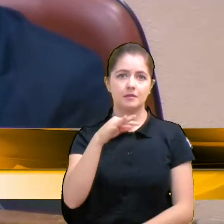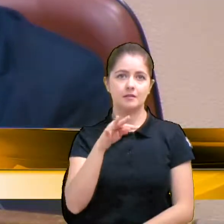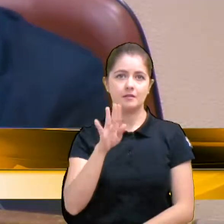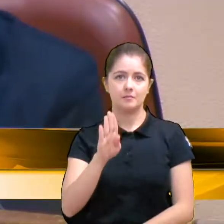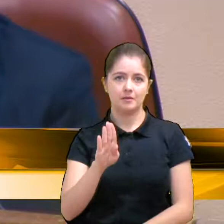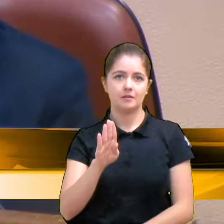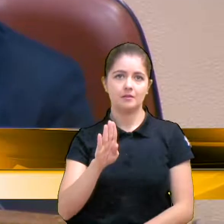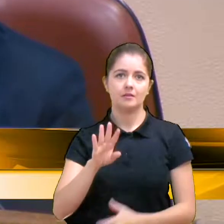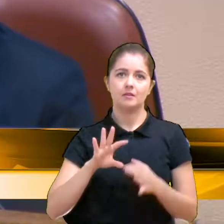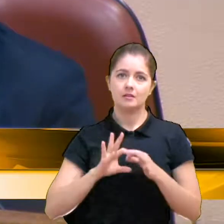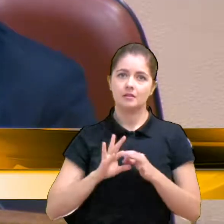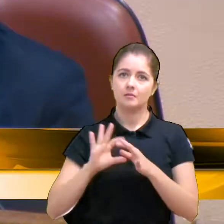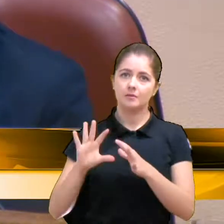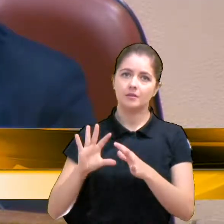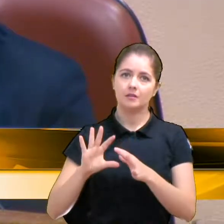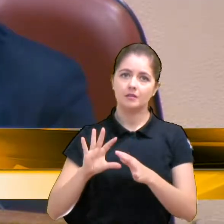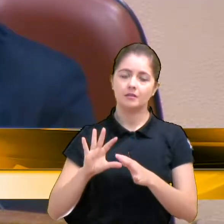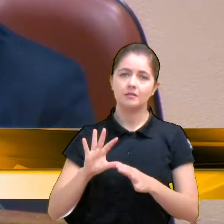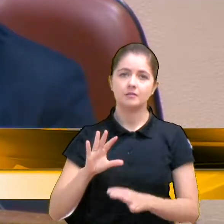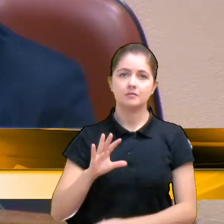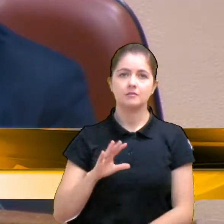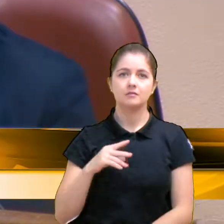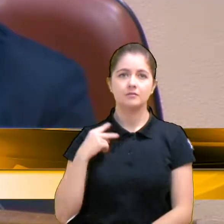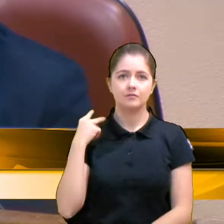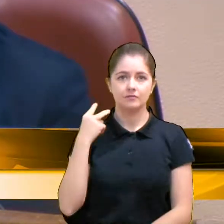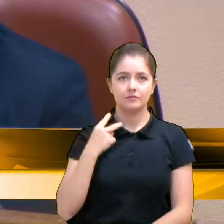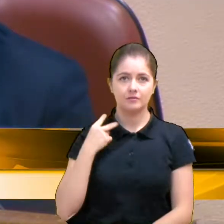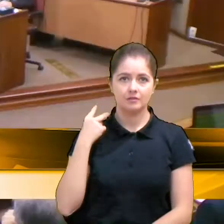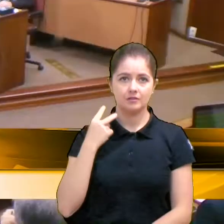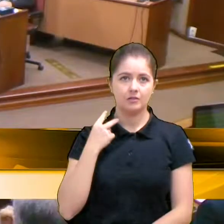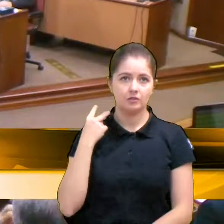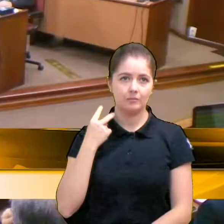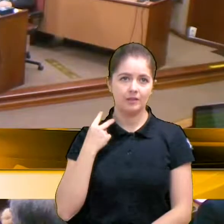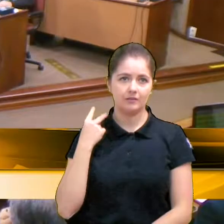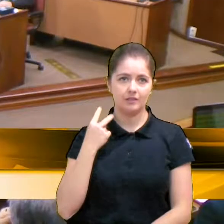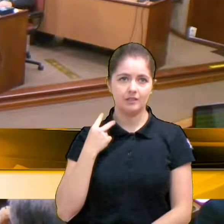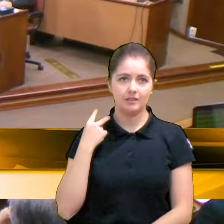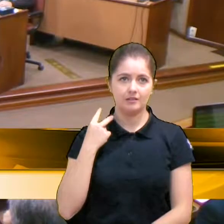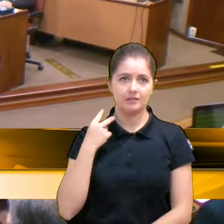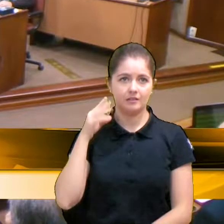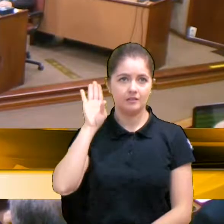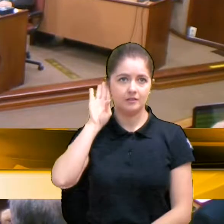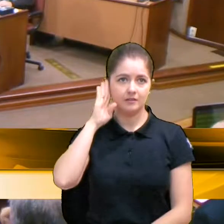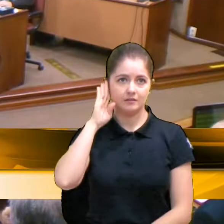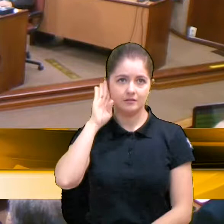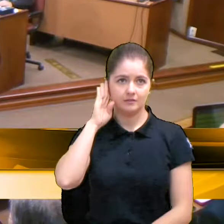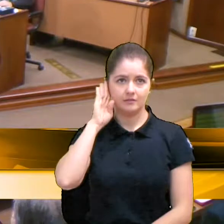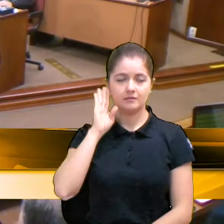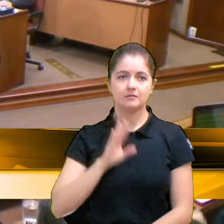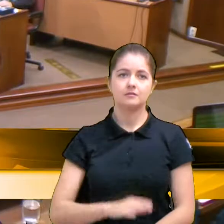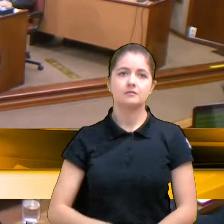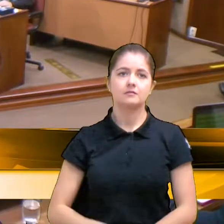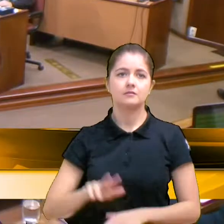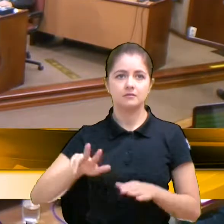bancada do PTB. Com a palavra, vereador Alceu Tomé. Vereador Alceu Tomé, com a palavra.